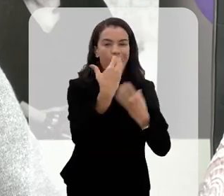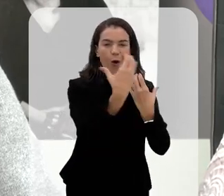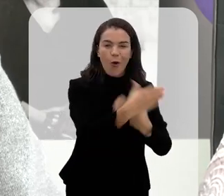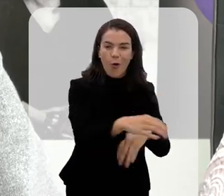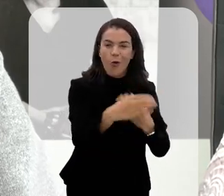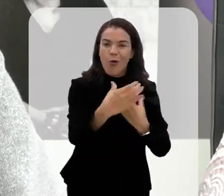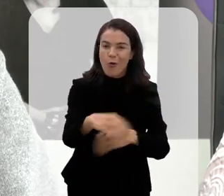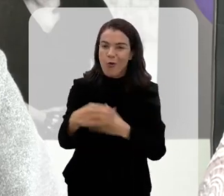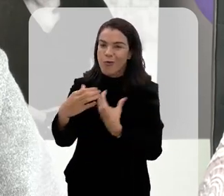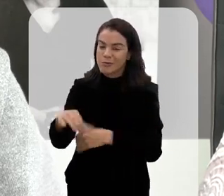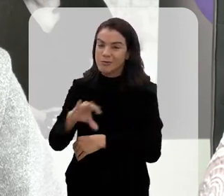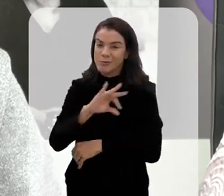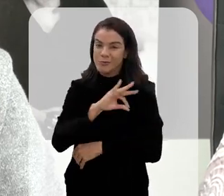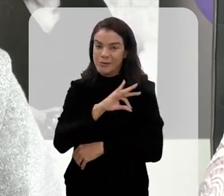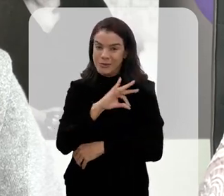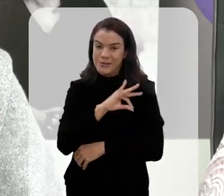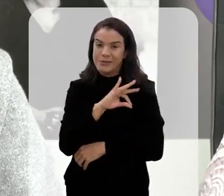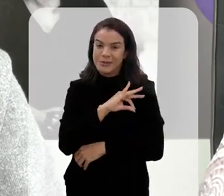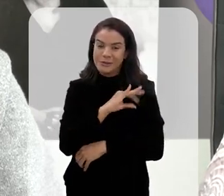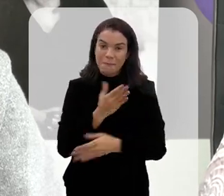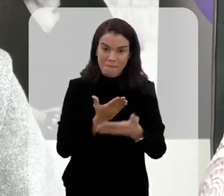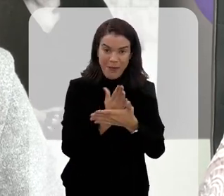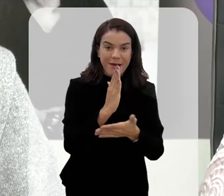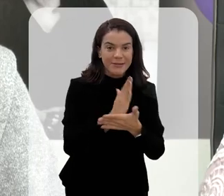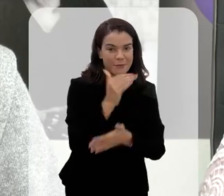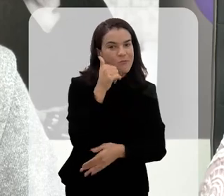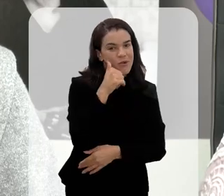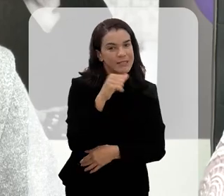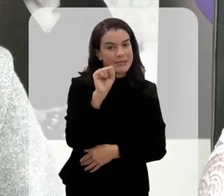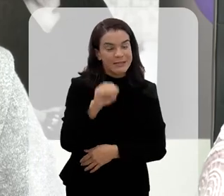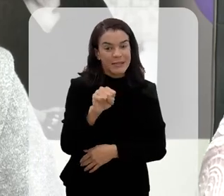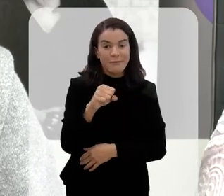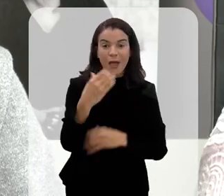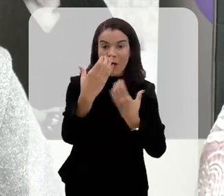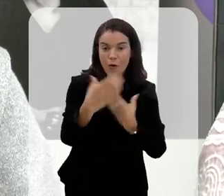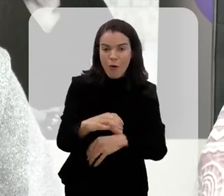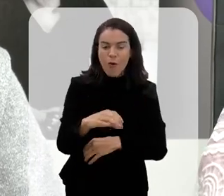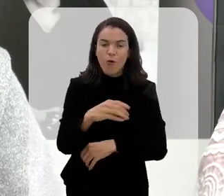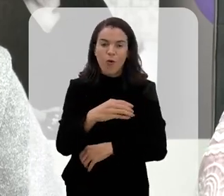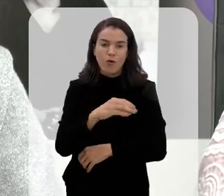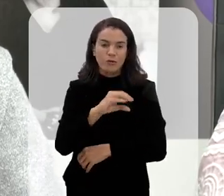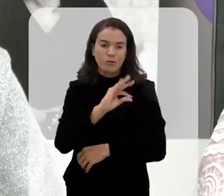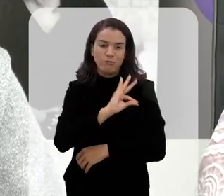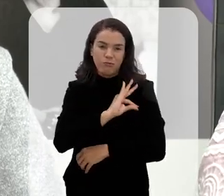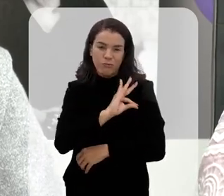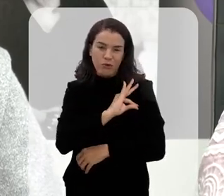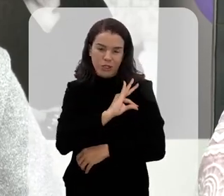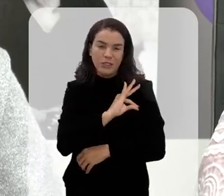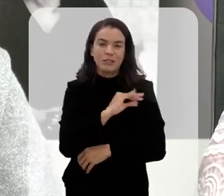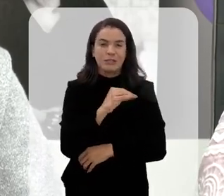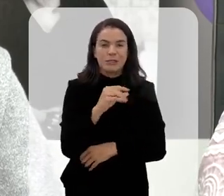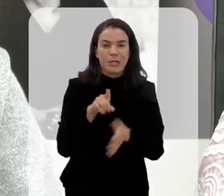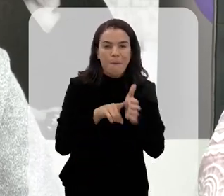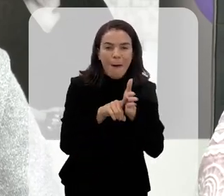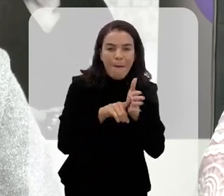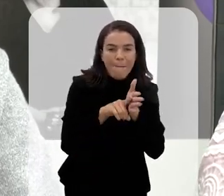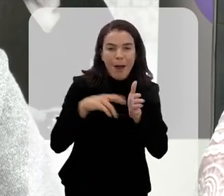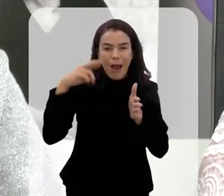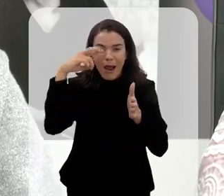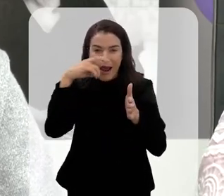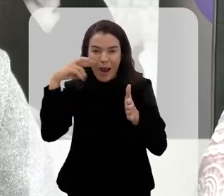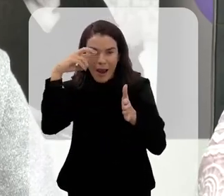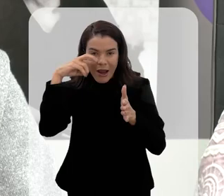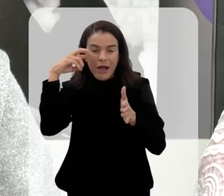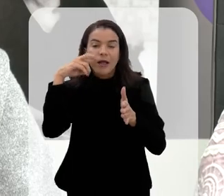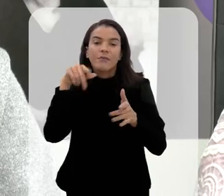nas provas do concurso para a polícia, né? Sendo que hoje, no concurso de delegado, inspetor, oficial de cartório, perito, hoje,